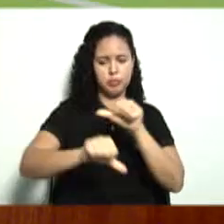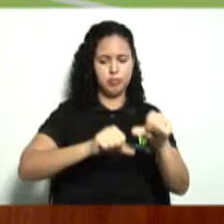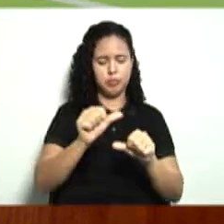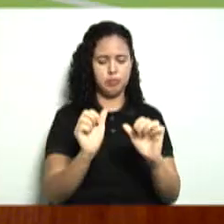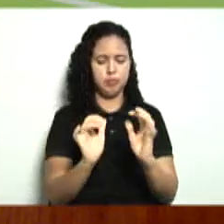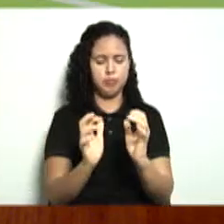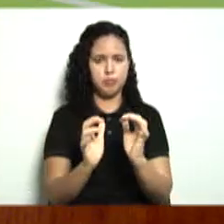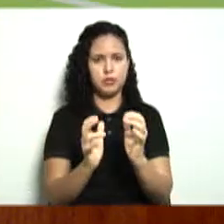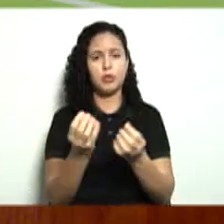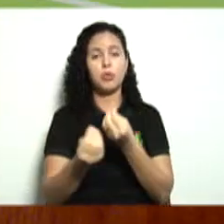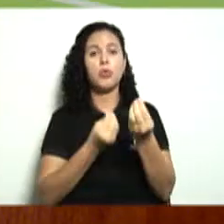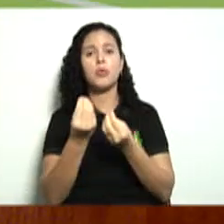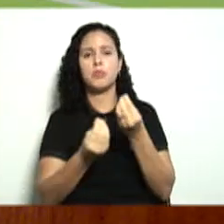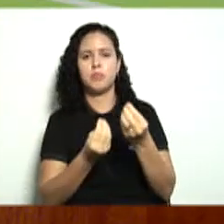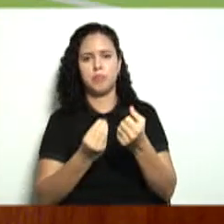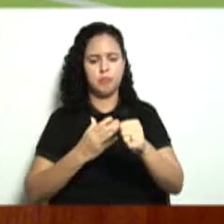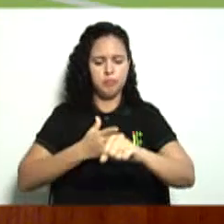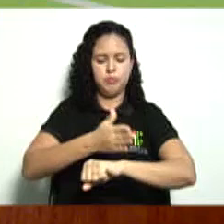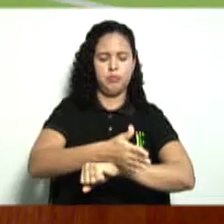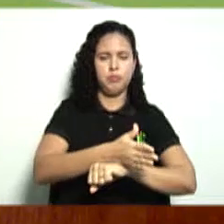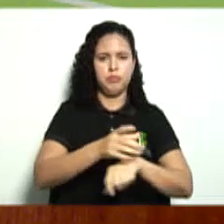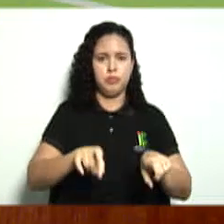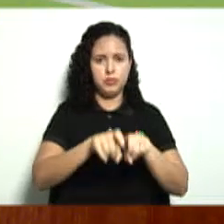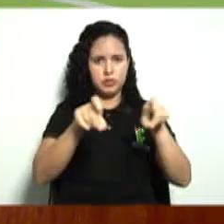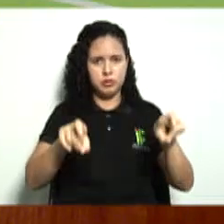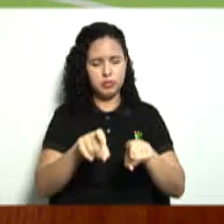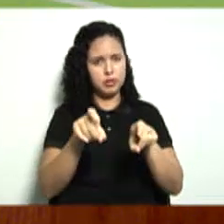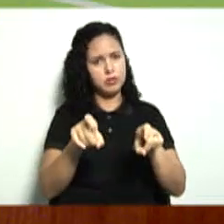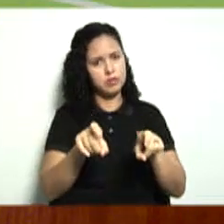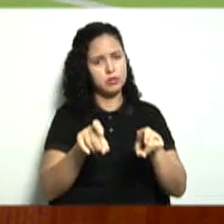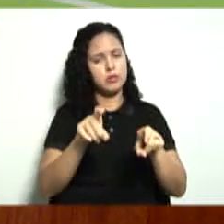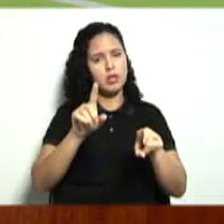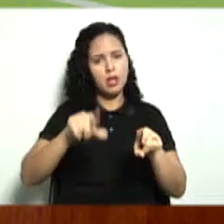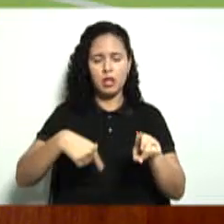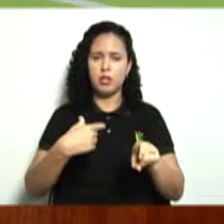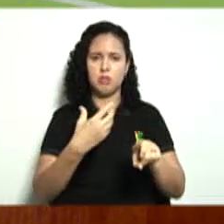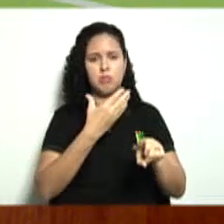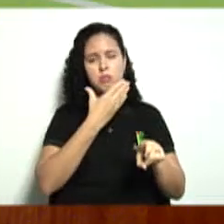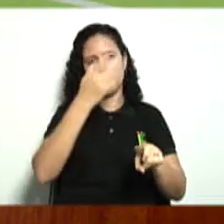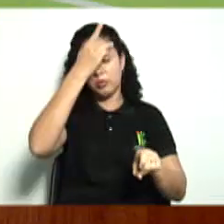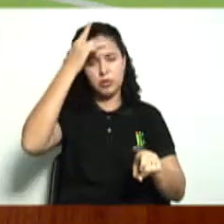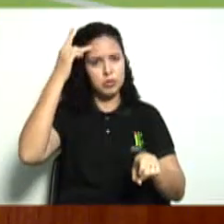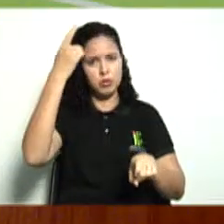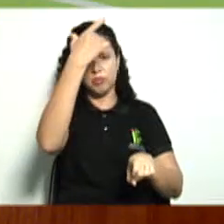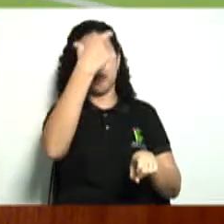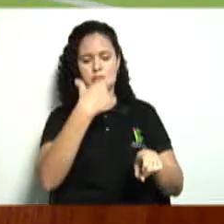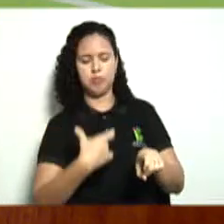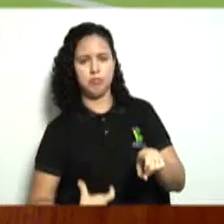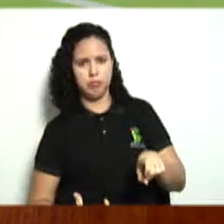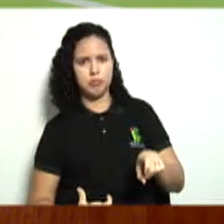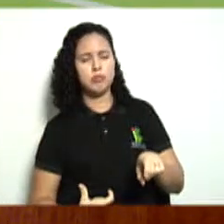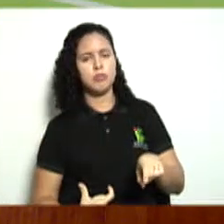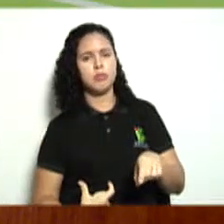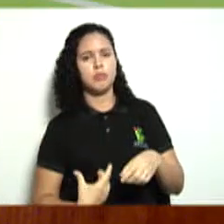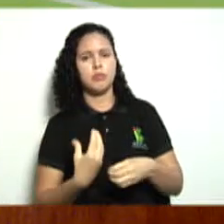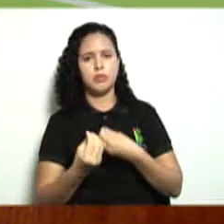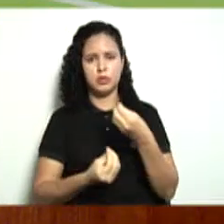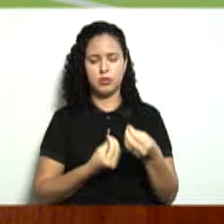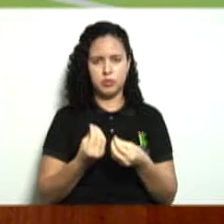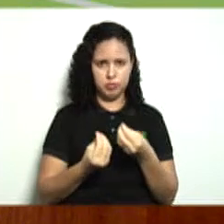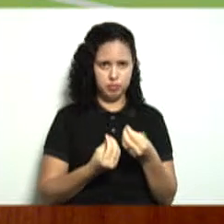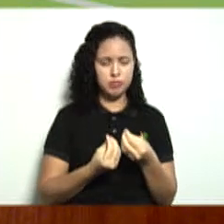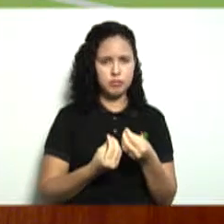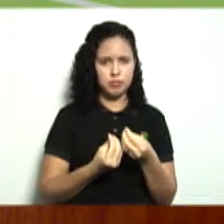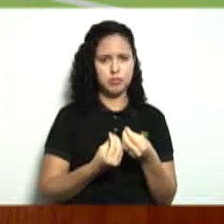Então, como é que eles vão entrar no computador? Quem é que vai fazer isso? O homem, que também a gente chegou a ver também nas últimas aulas aí a função